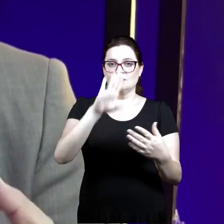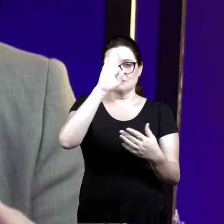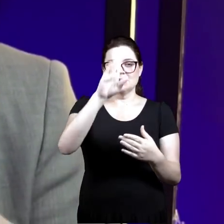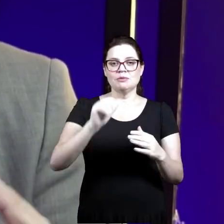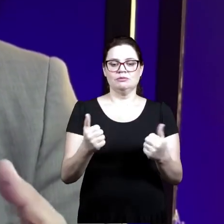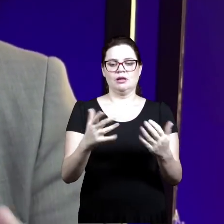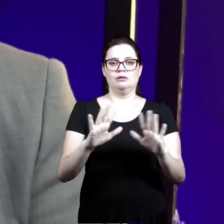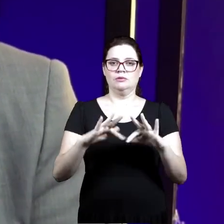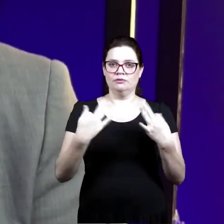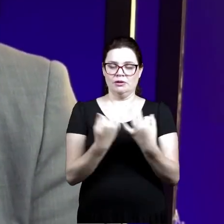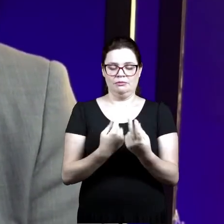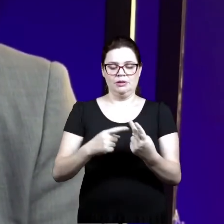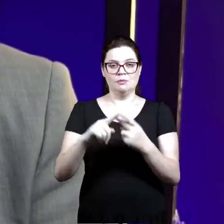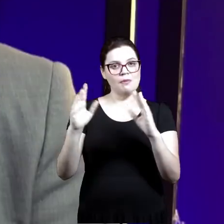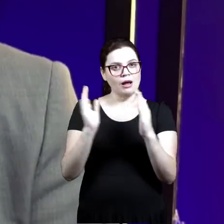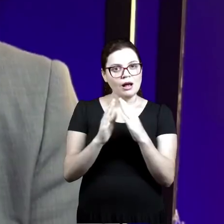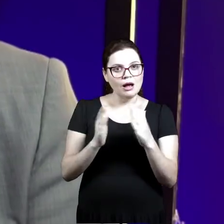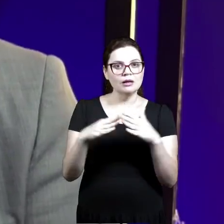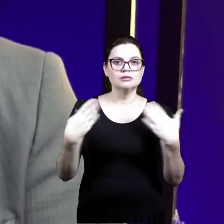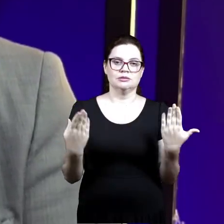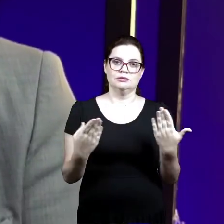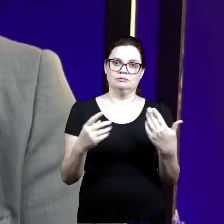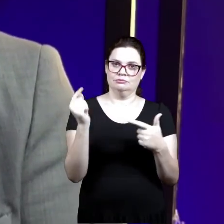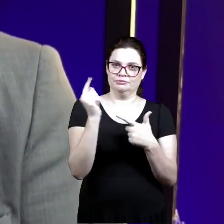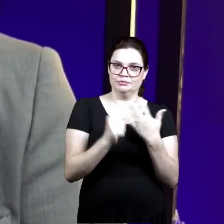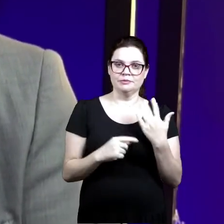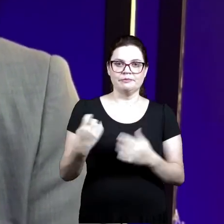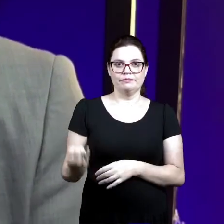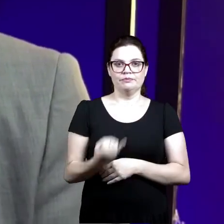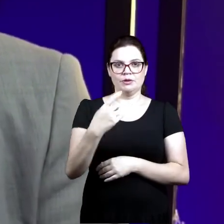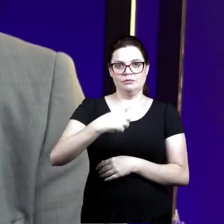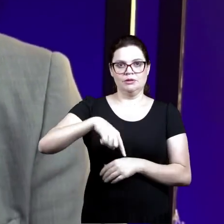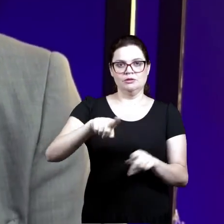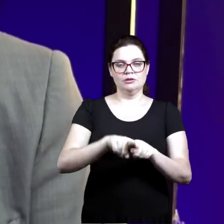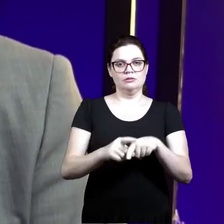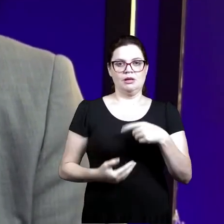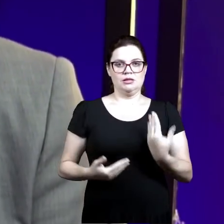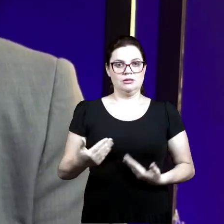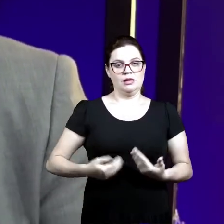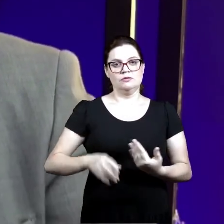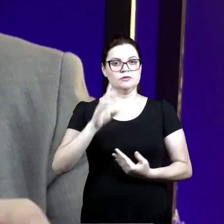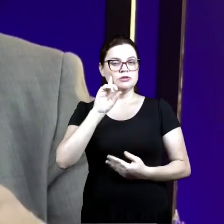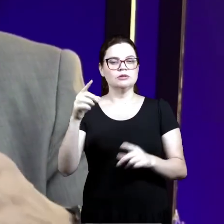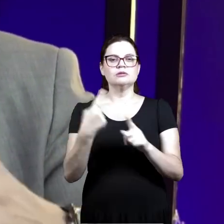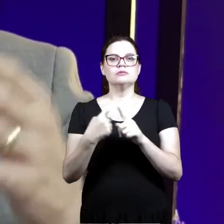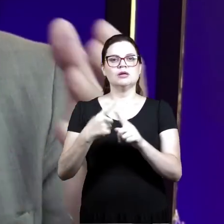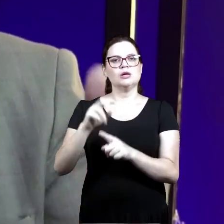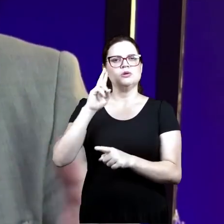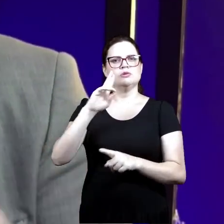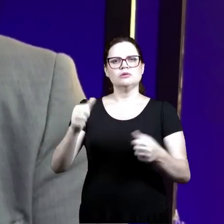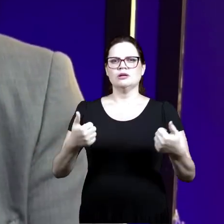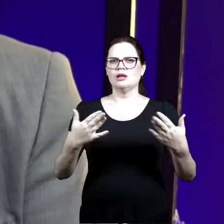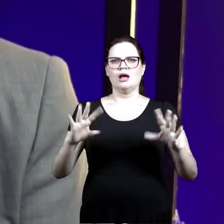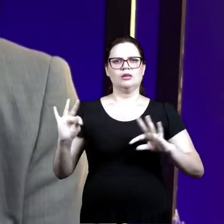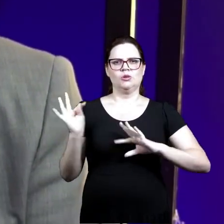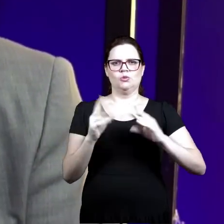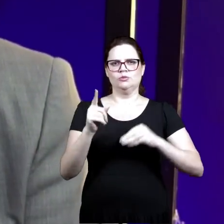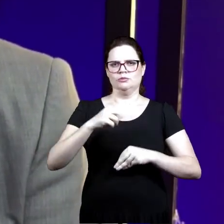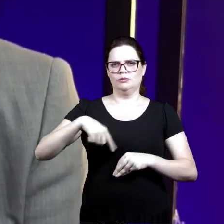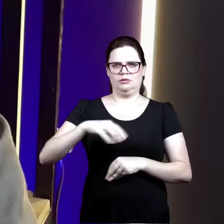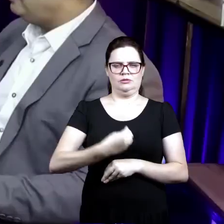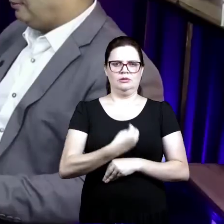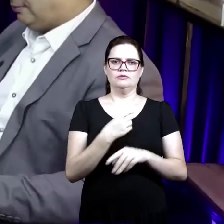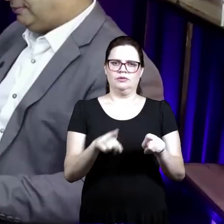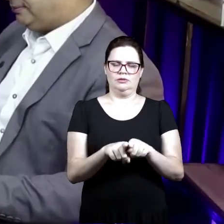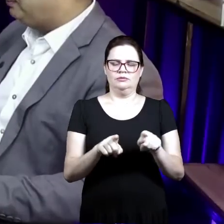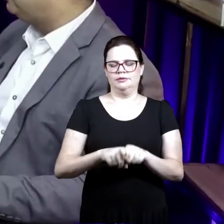para ele, uma casa, uma estrutura, né? Sim. Isso é até importante para as nossas vidas, né? Como servos de Deus, porque o Senhor, ele providencia tudo isso também, né?